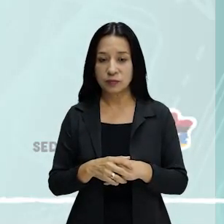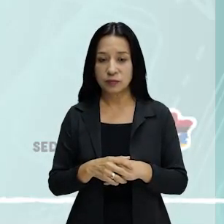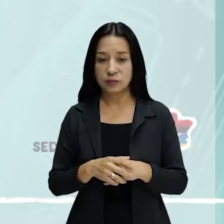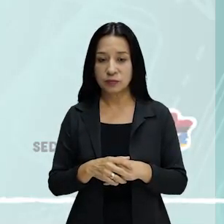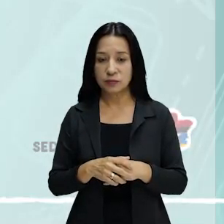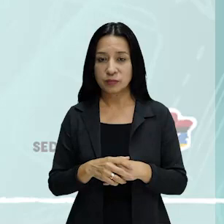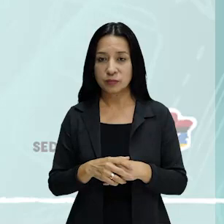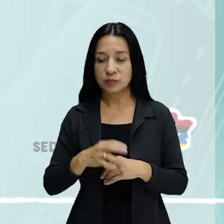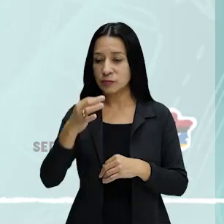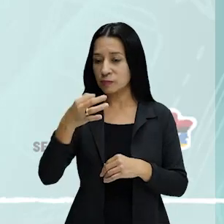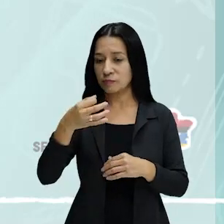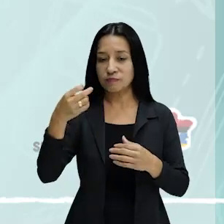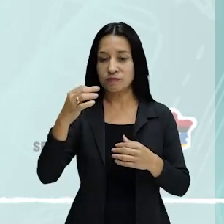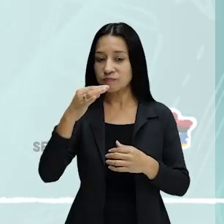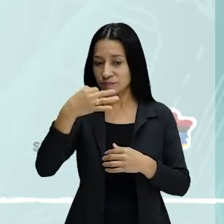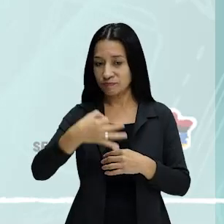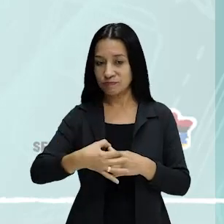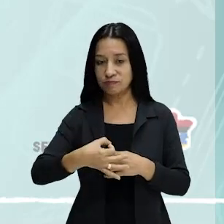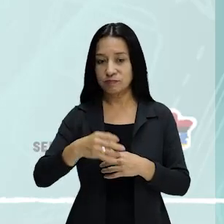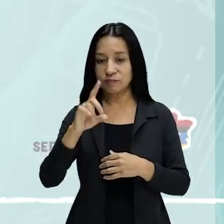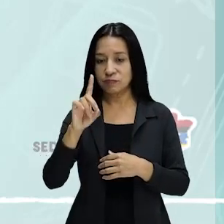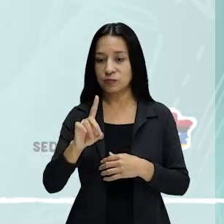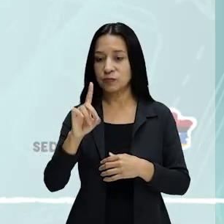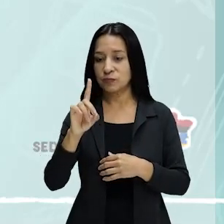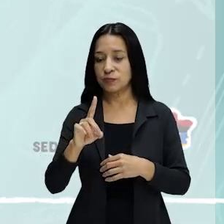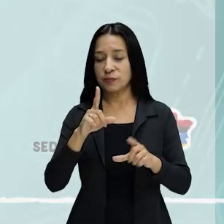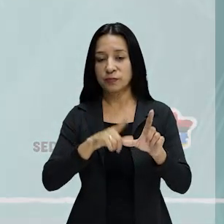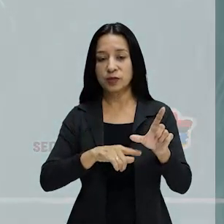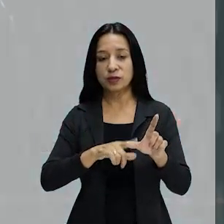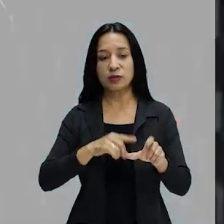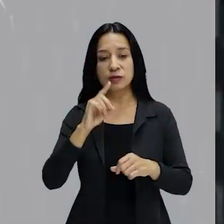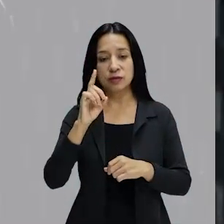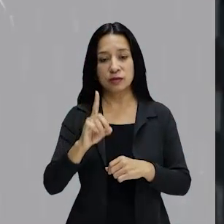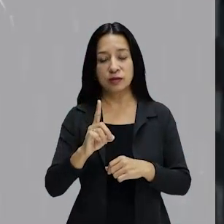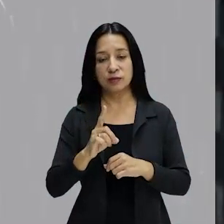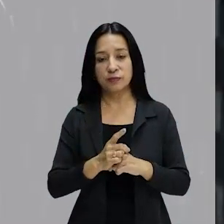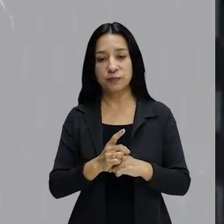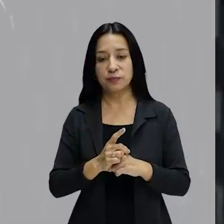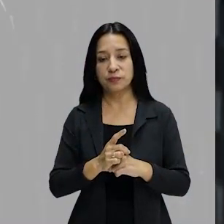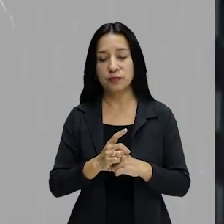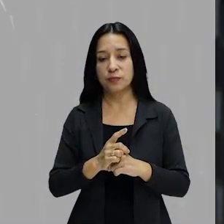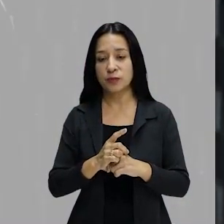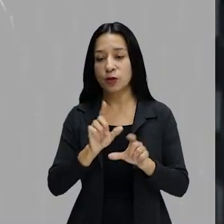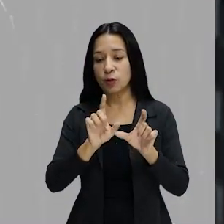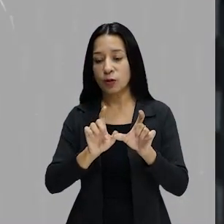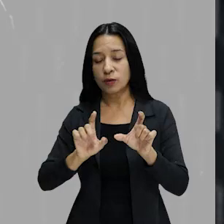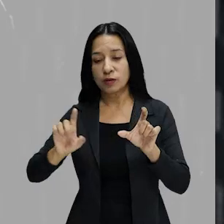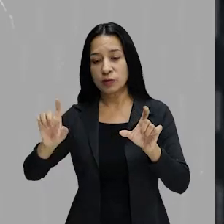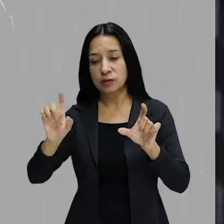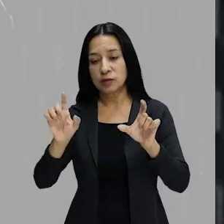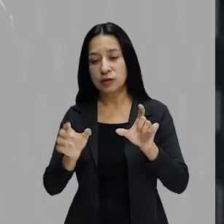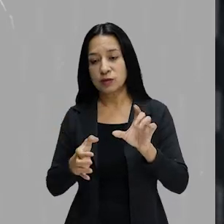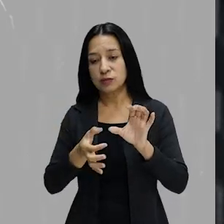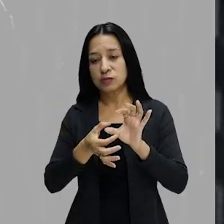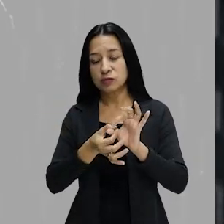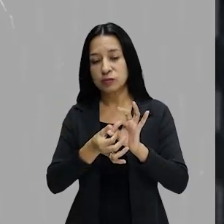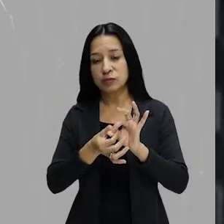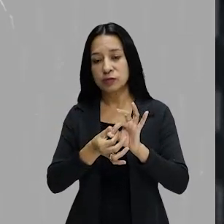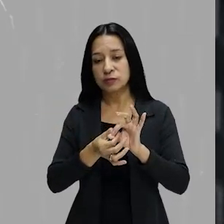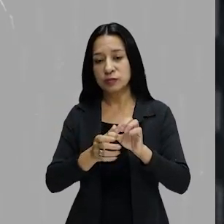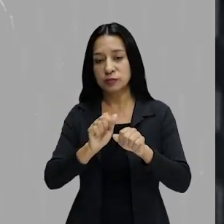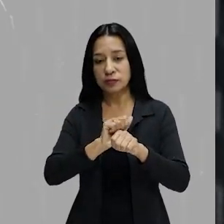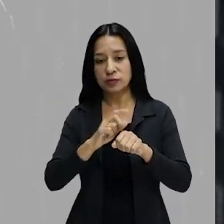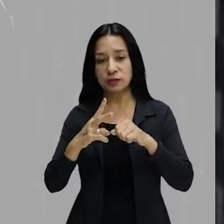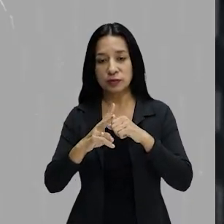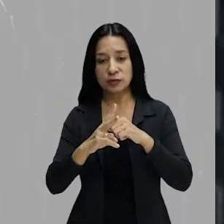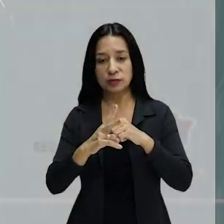Por mais que você insista. Oração subordinada adverbial concessiva, tá